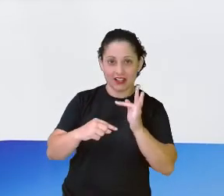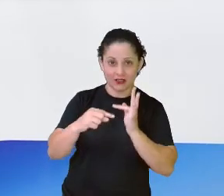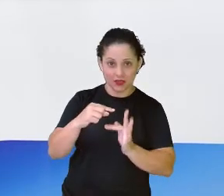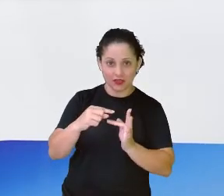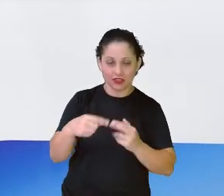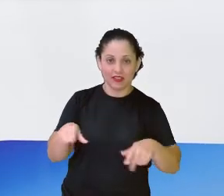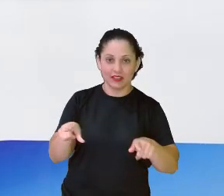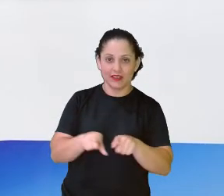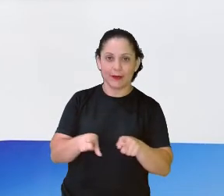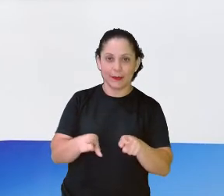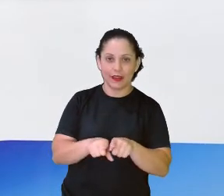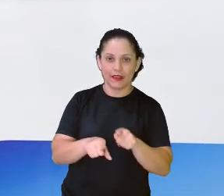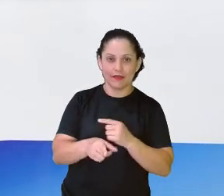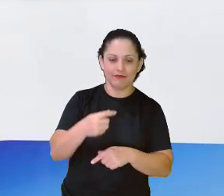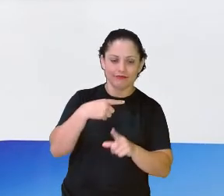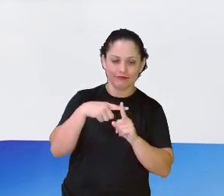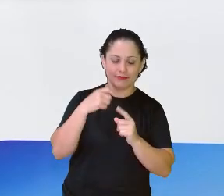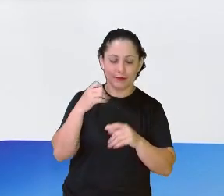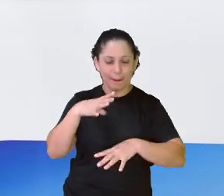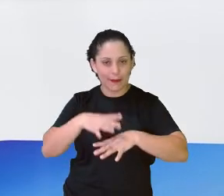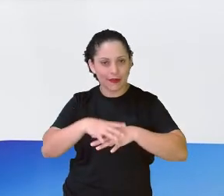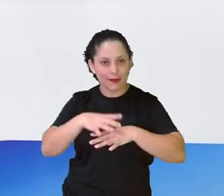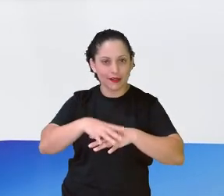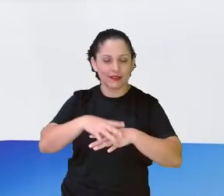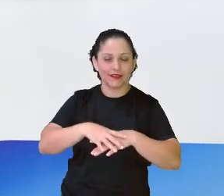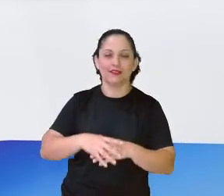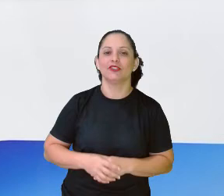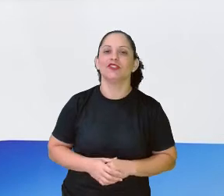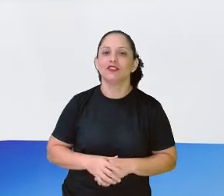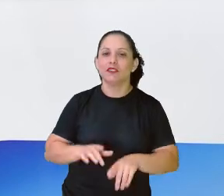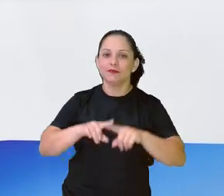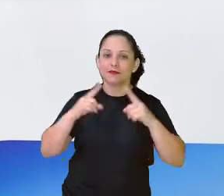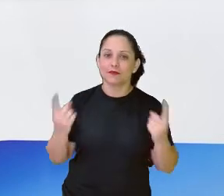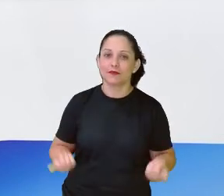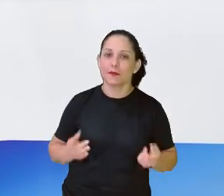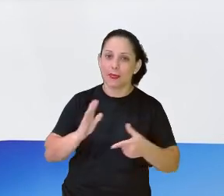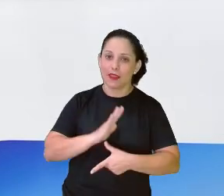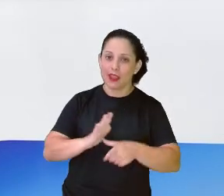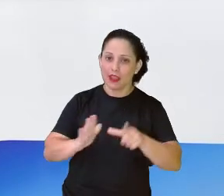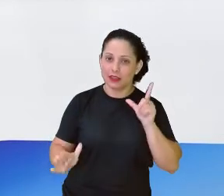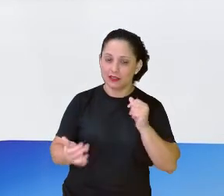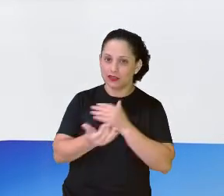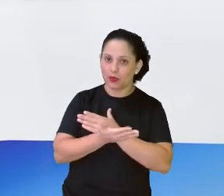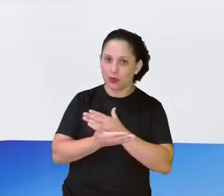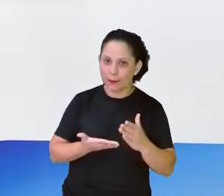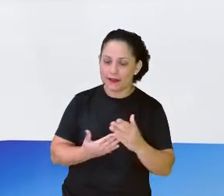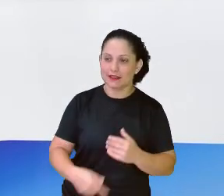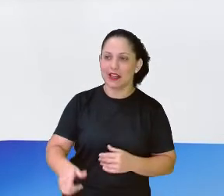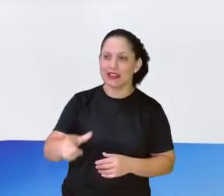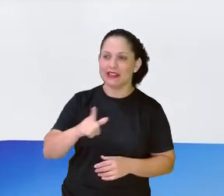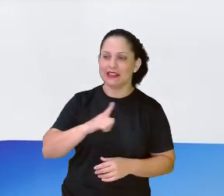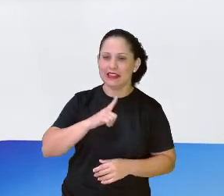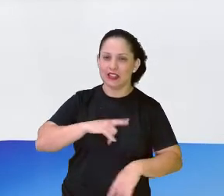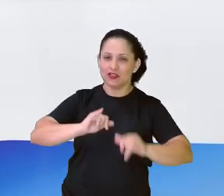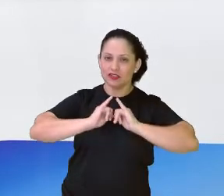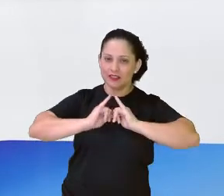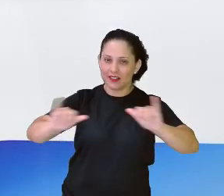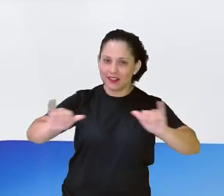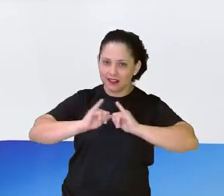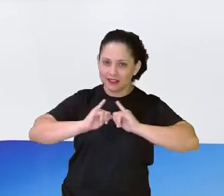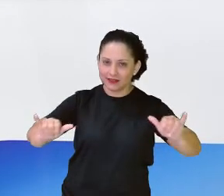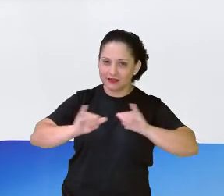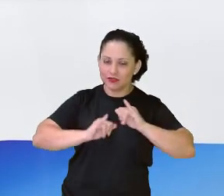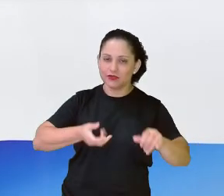e as operações matemáticas, beleza? Antes de começar, eu tenho aqueles velhos recadinhos,